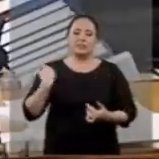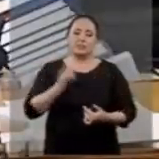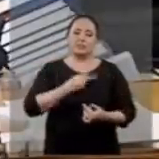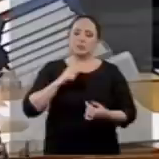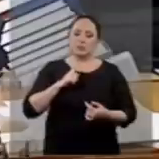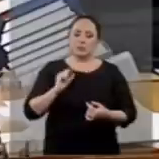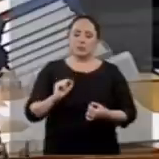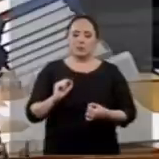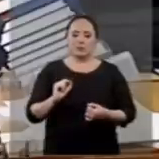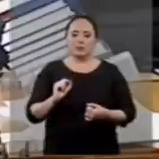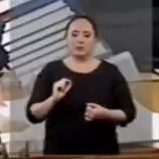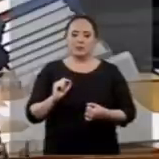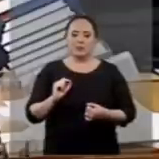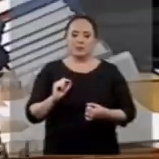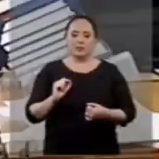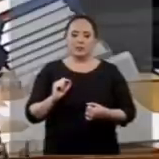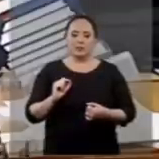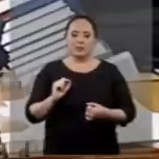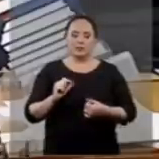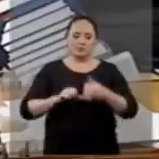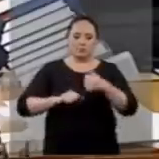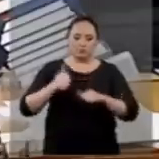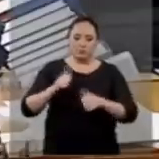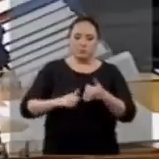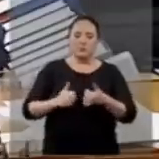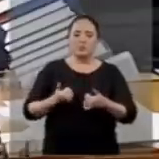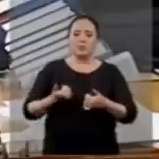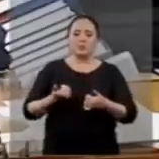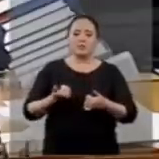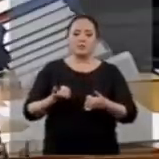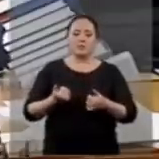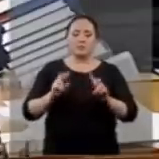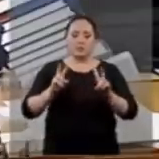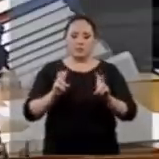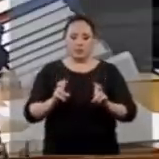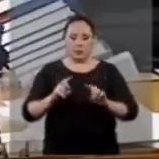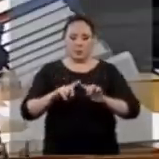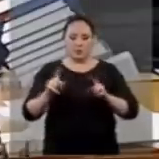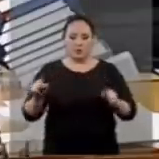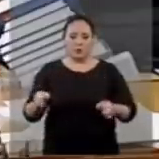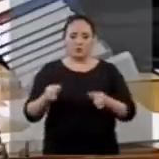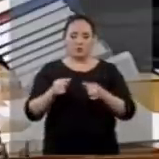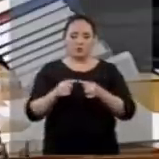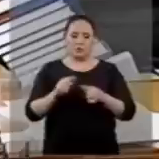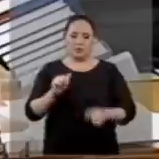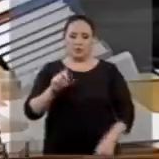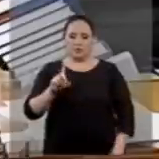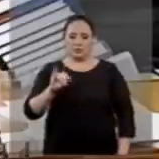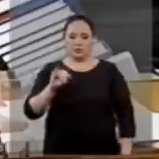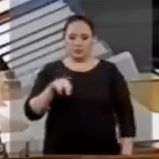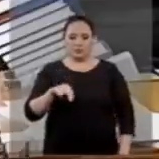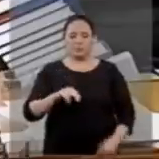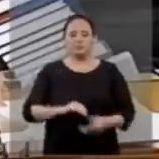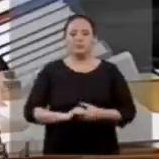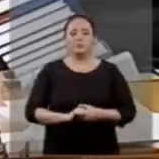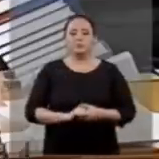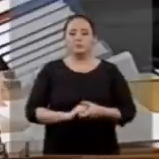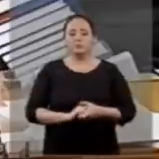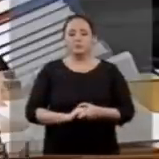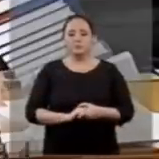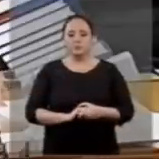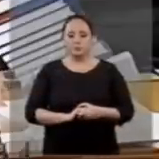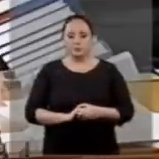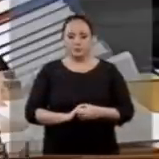teríamos a apreciação ainda hoje de matéria, mas matéria ligada a essa dica. Presidente,